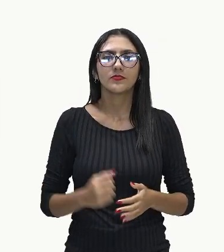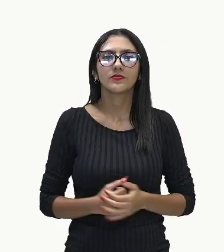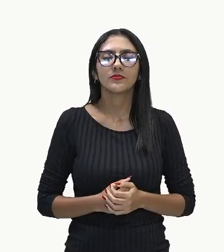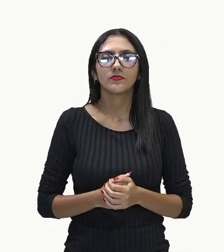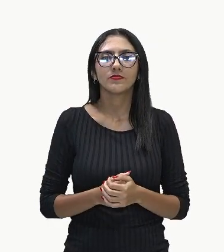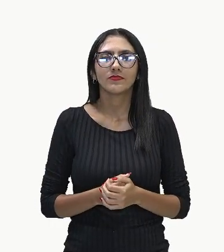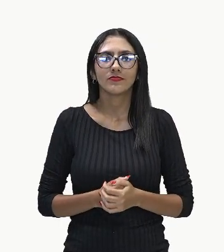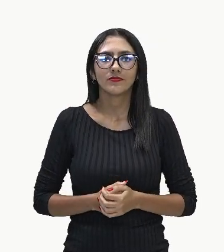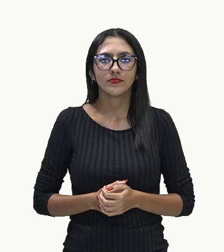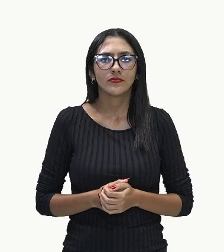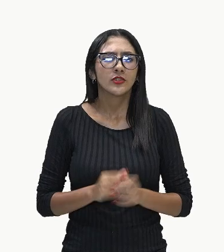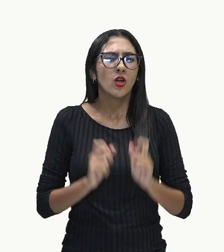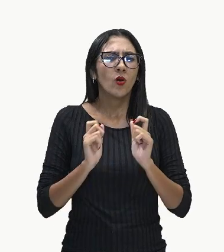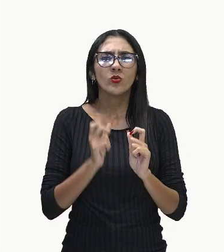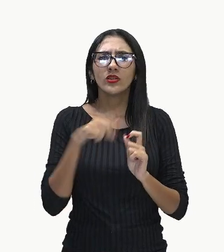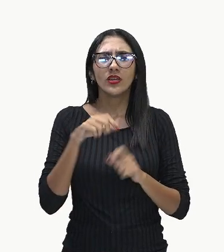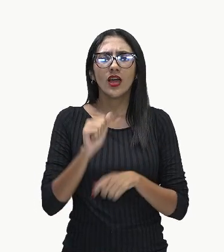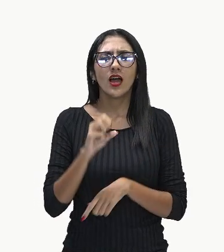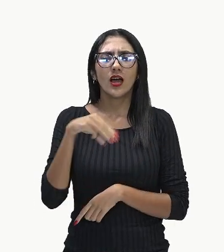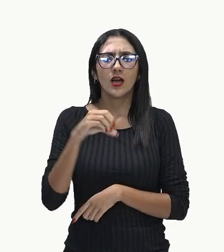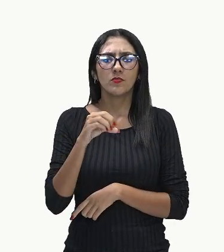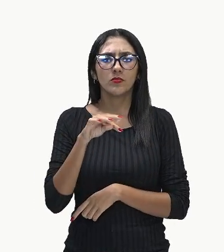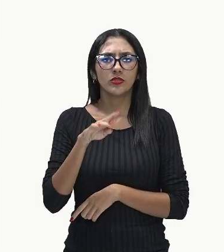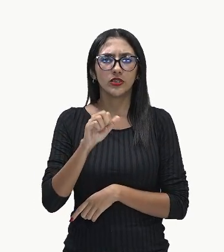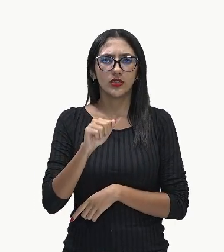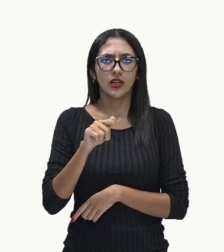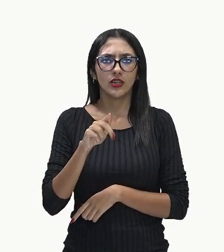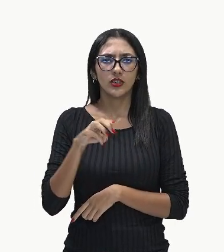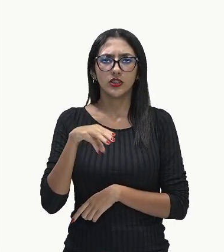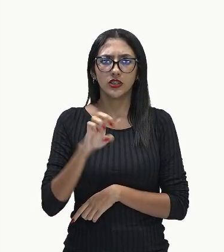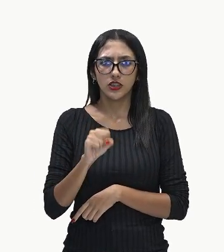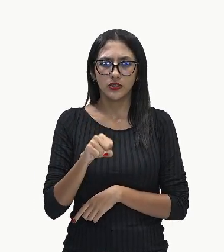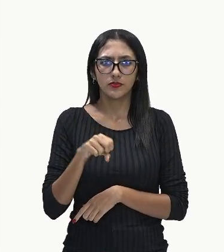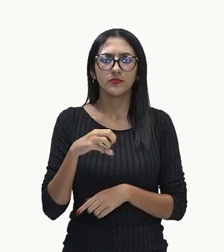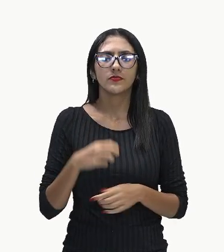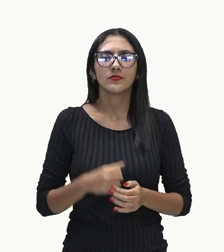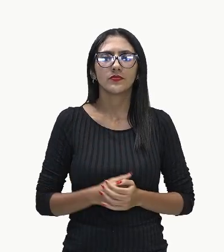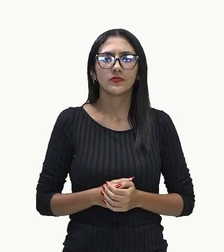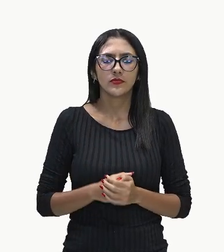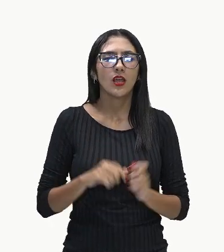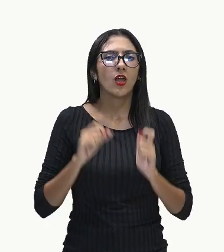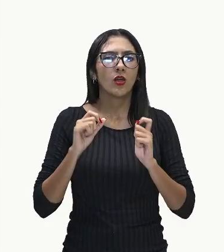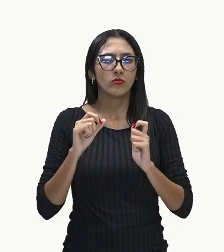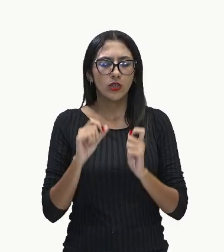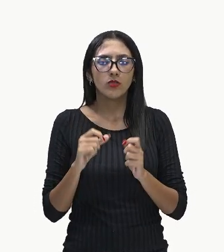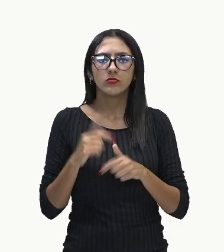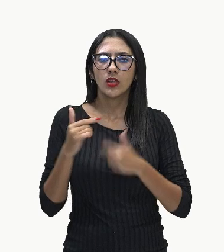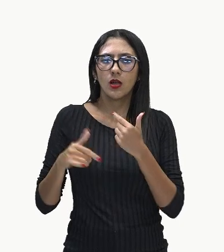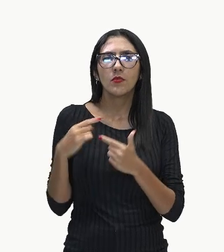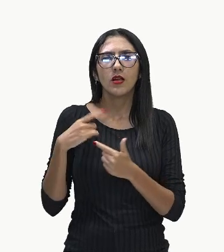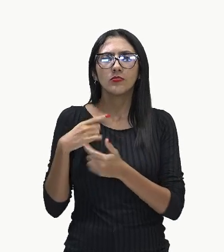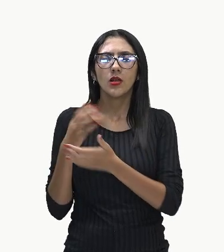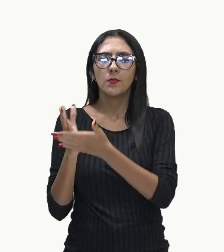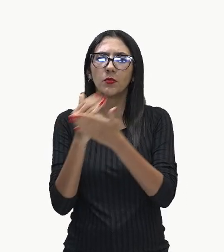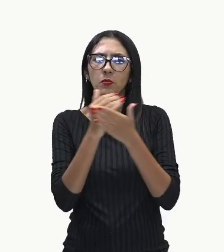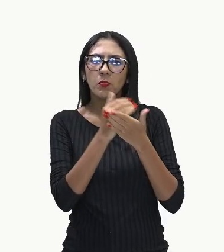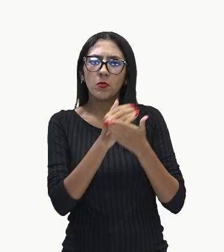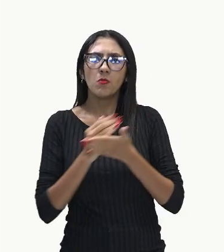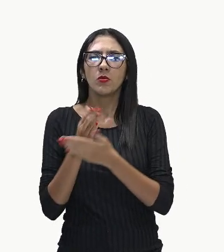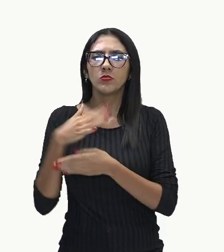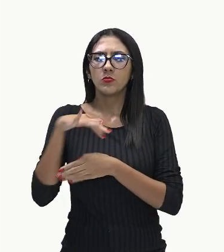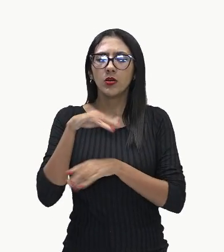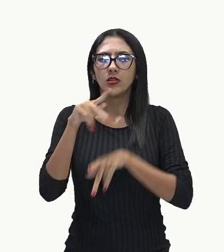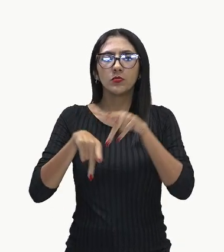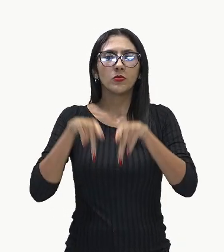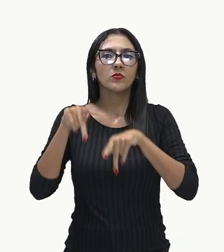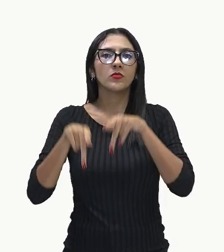Ok? O que é a amostragem? É o processo para recolher amostras de uma população,